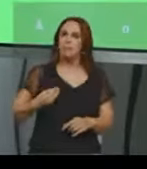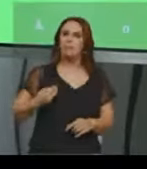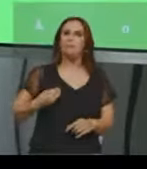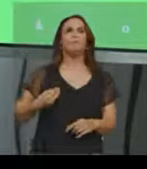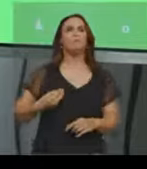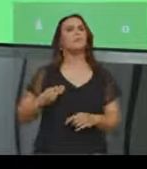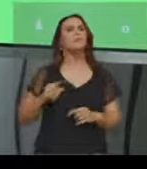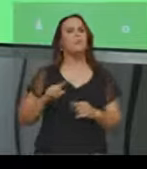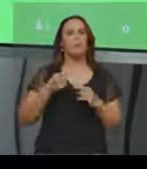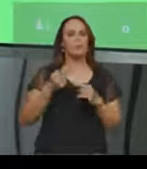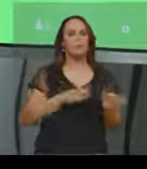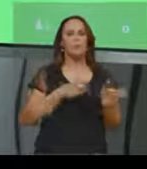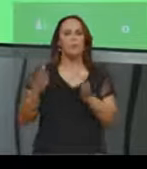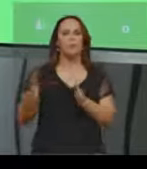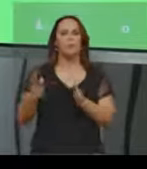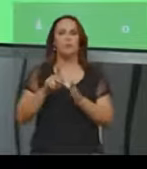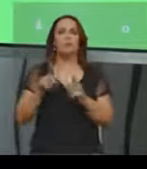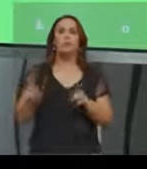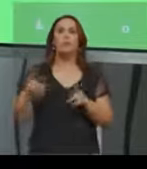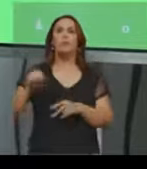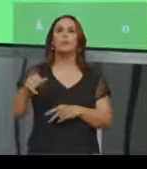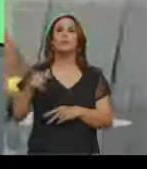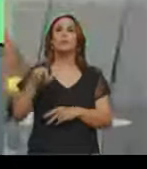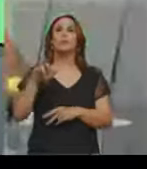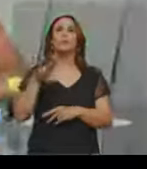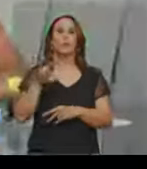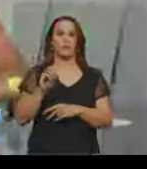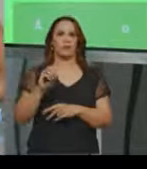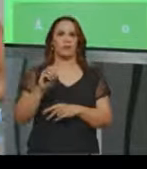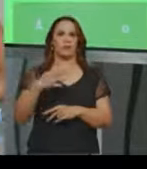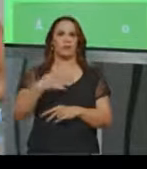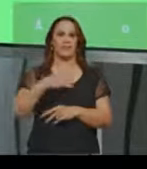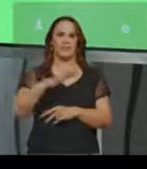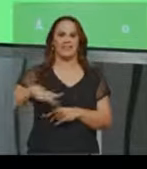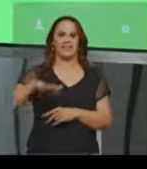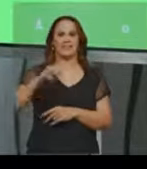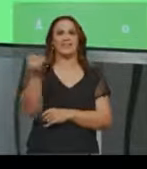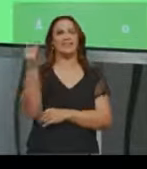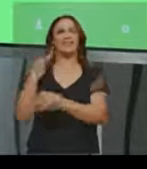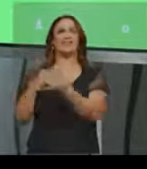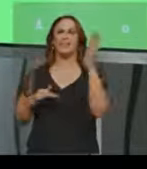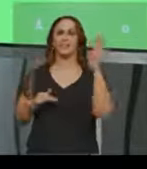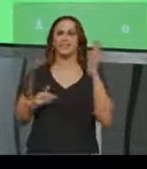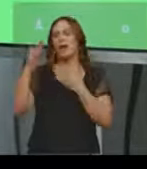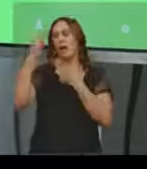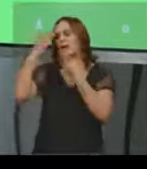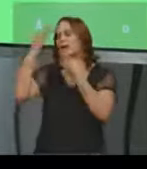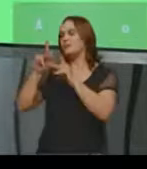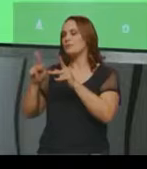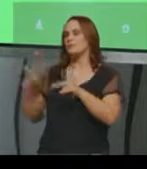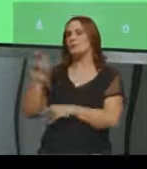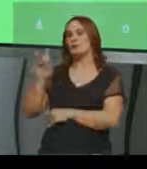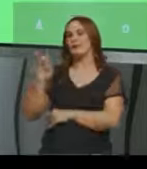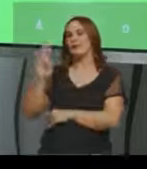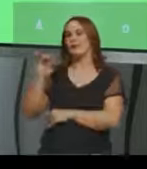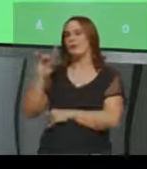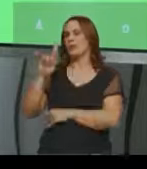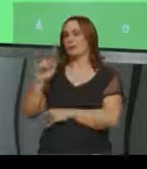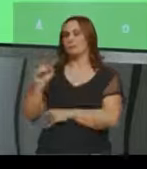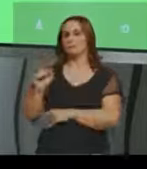com a participação do professor Júlio. Eu agradeço a presença da professora Débora e você, estudante. Aproveite a pausa, envie sua pergunta para a